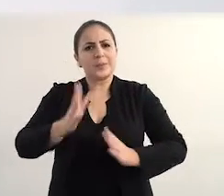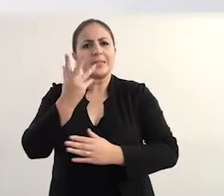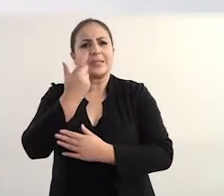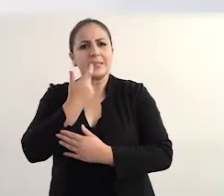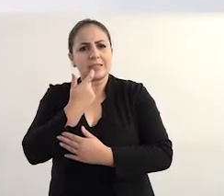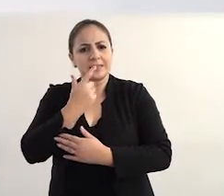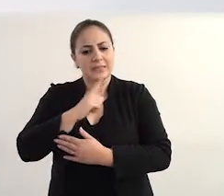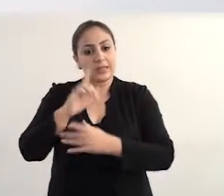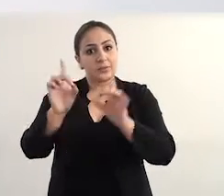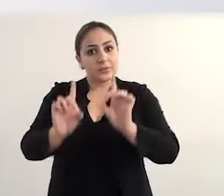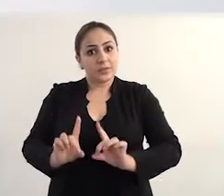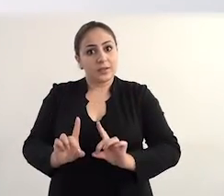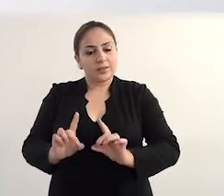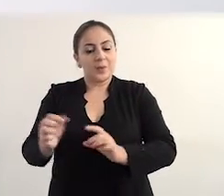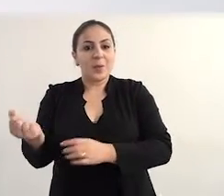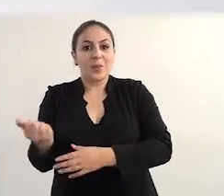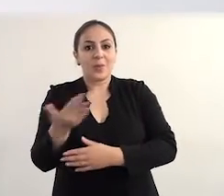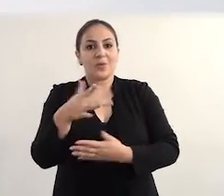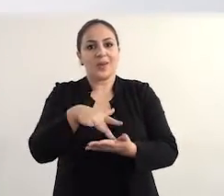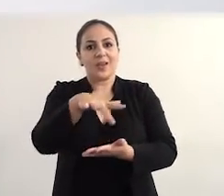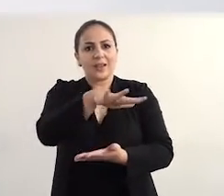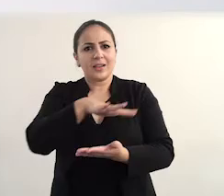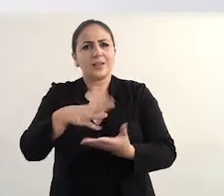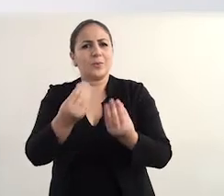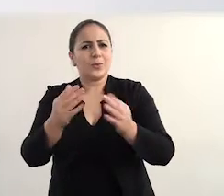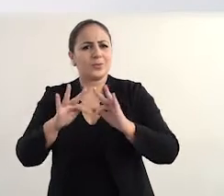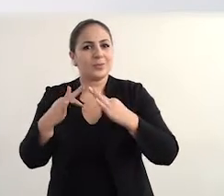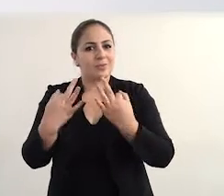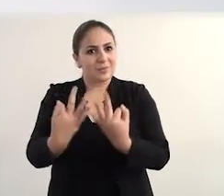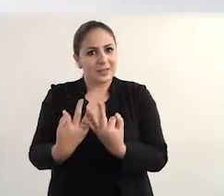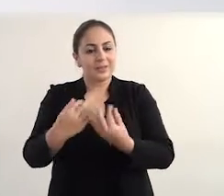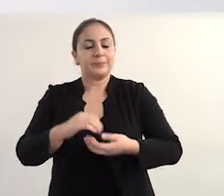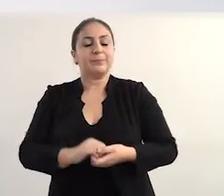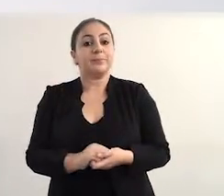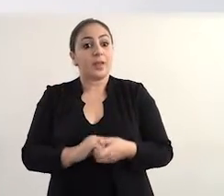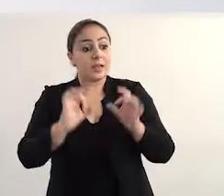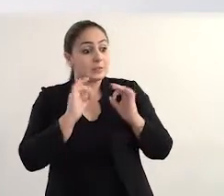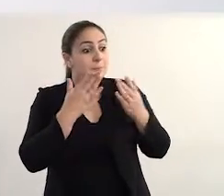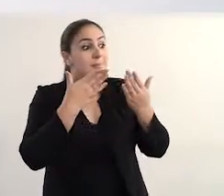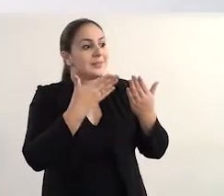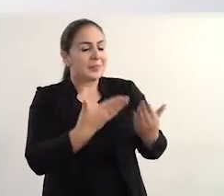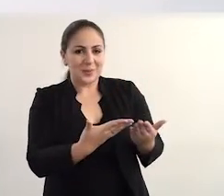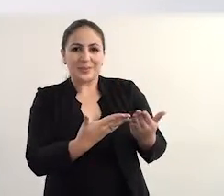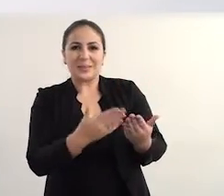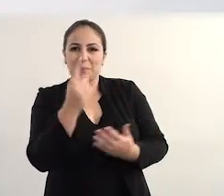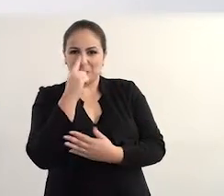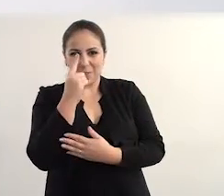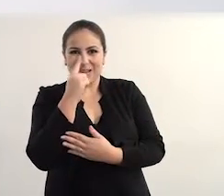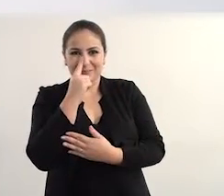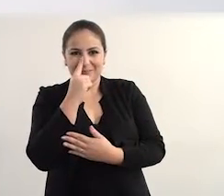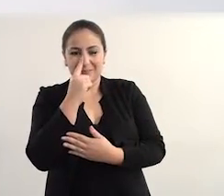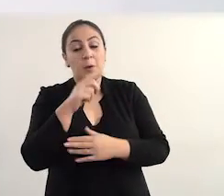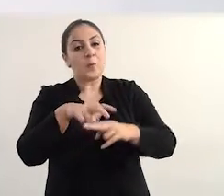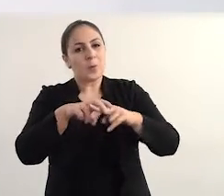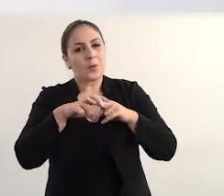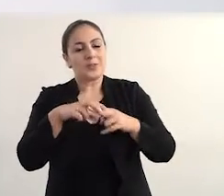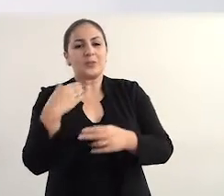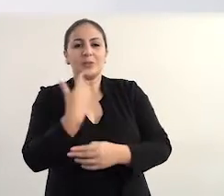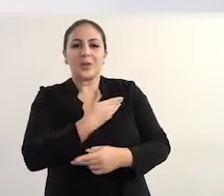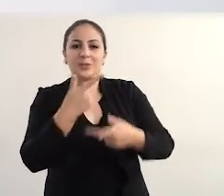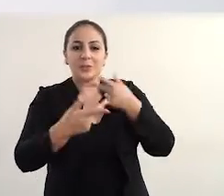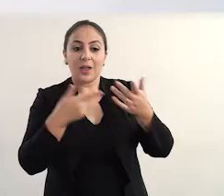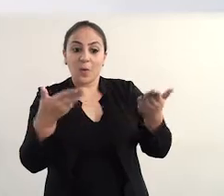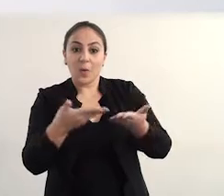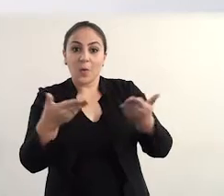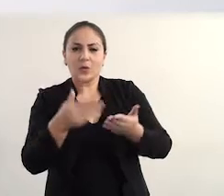criança com deficiência traz uma nova realidade para muitas famílias, especialmente para as mães. Por isso, hoje vamos falar